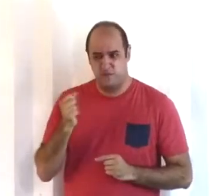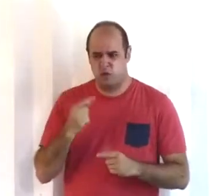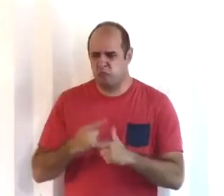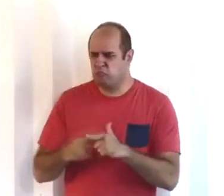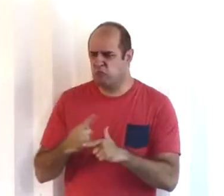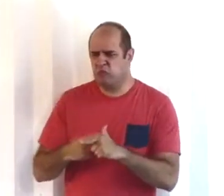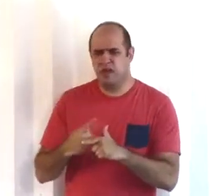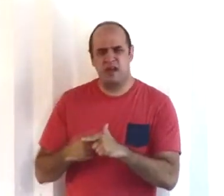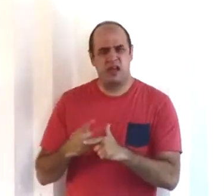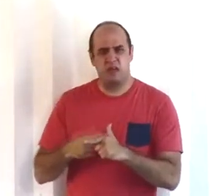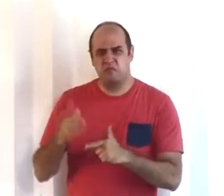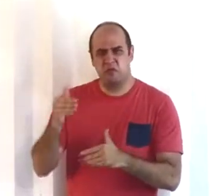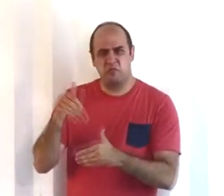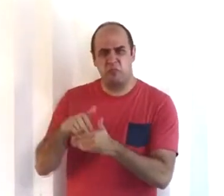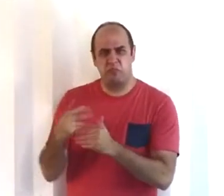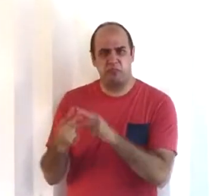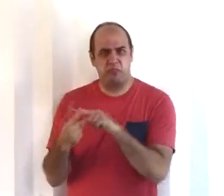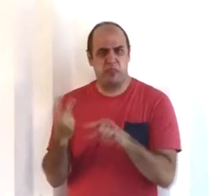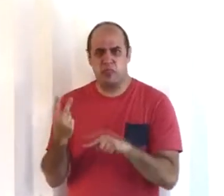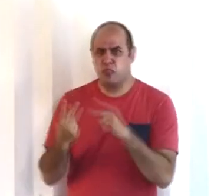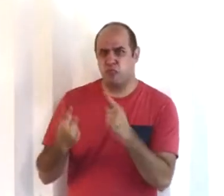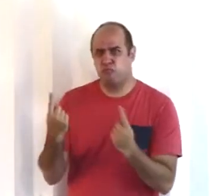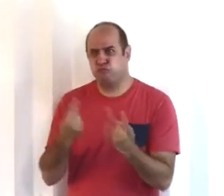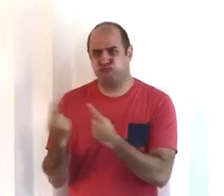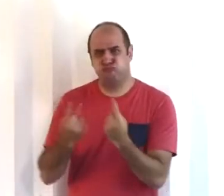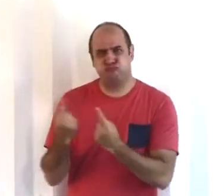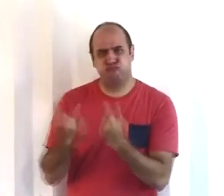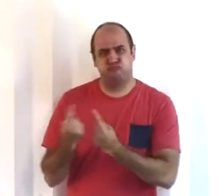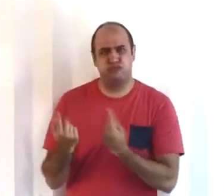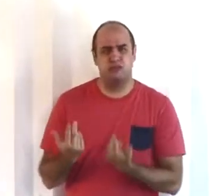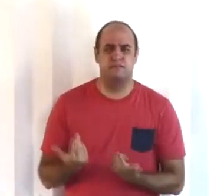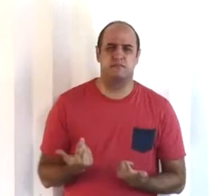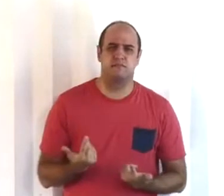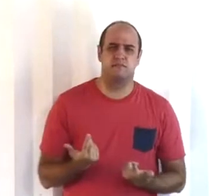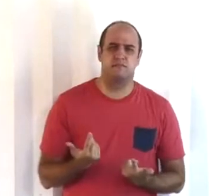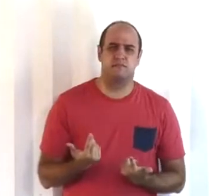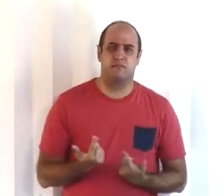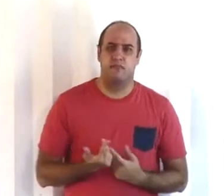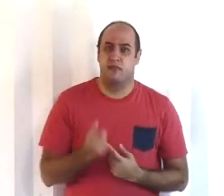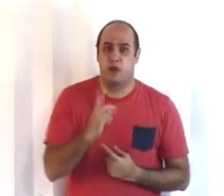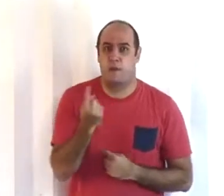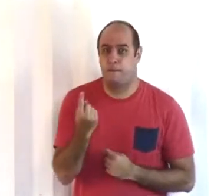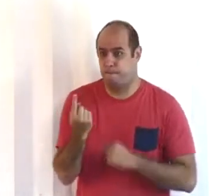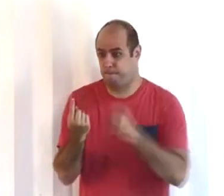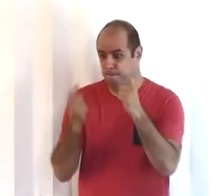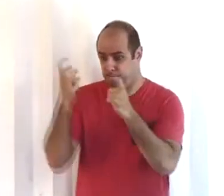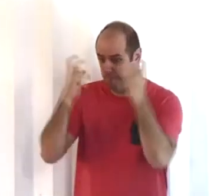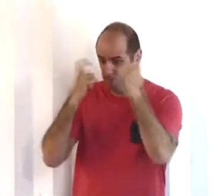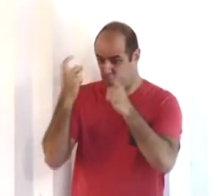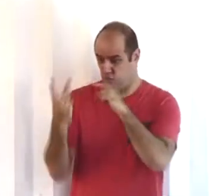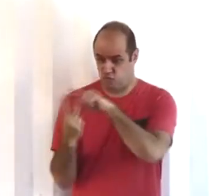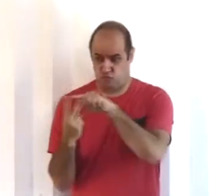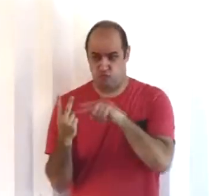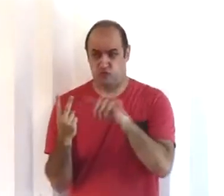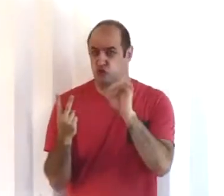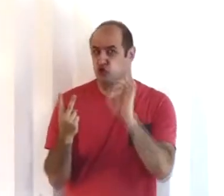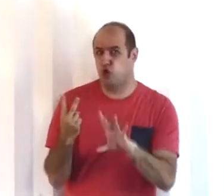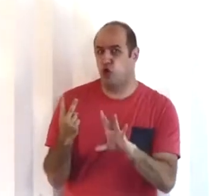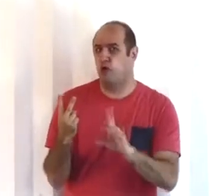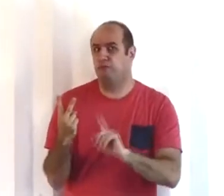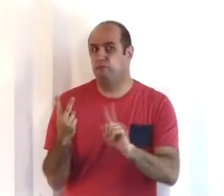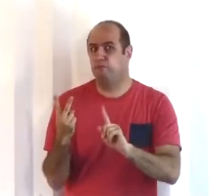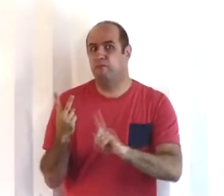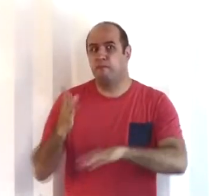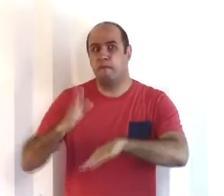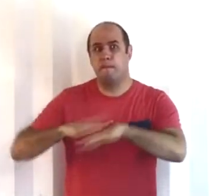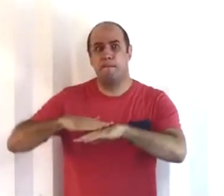Uma discórdia entre elas. E veja, Paulo não está preocupado só com Evódia e com Sintique. Ele está preocupado